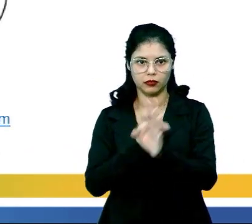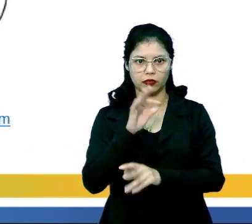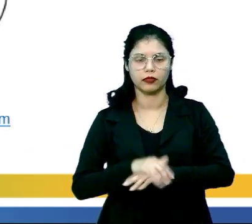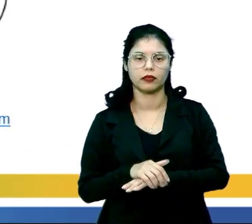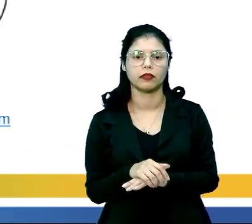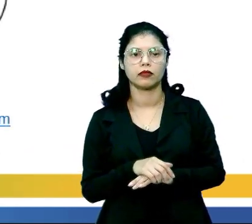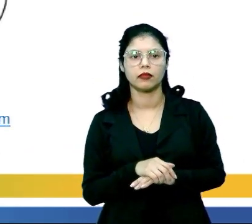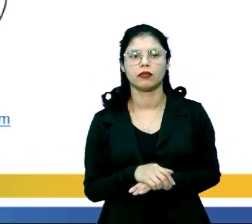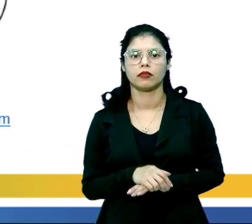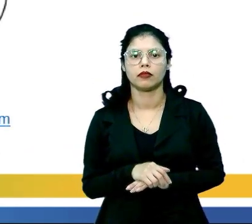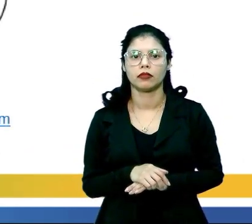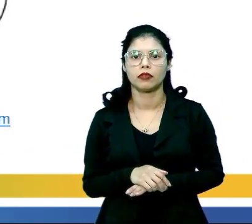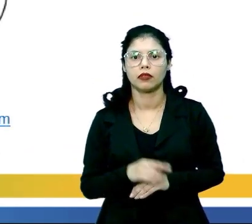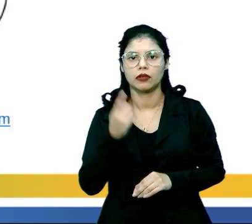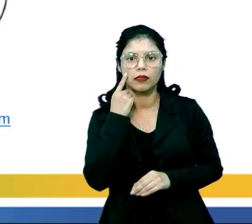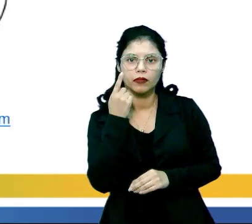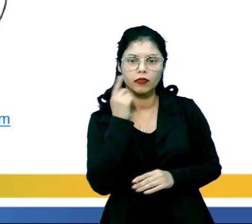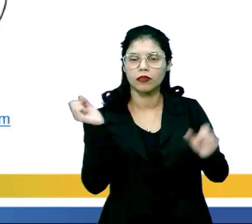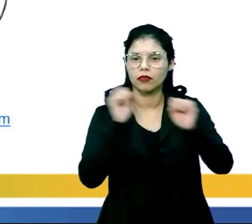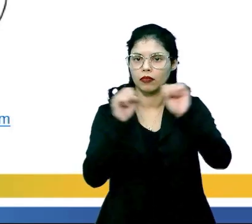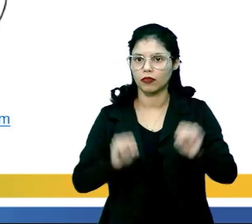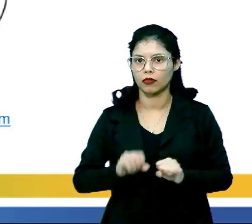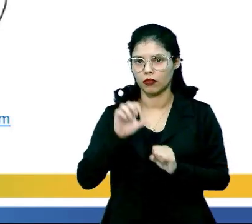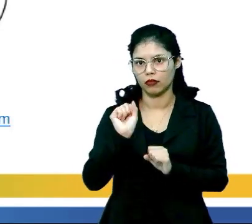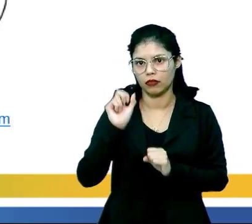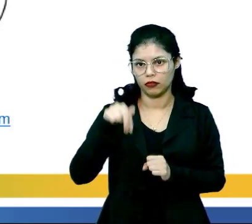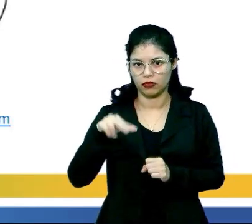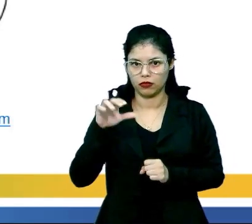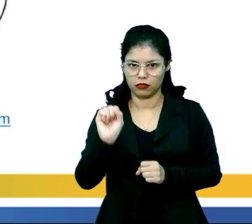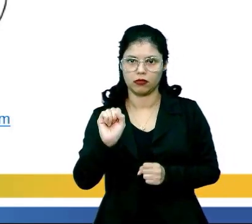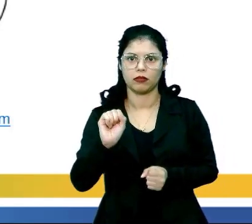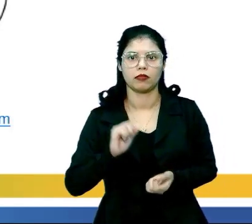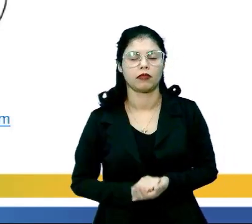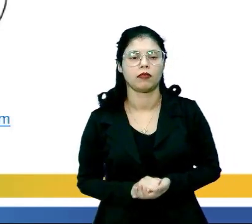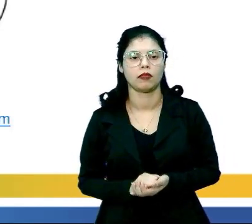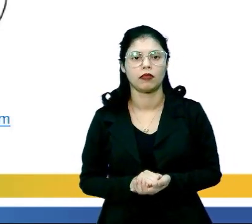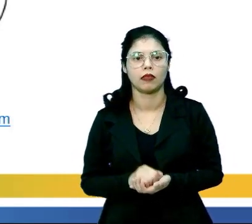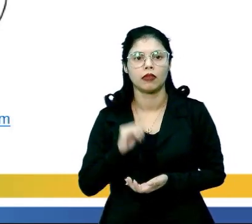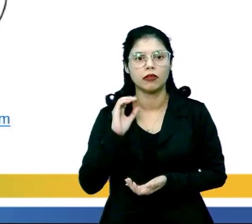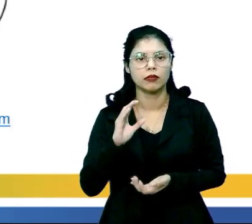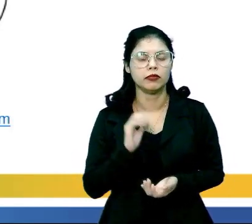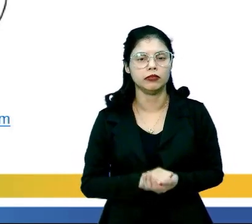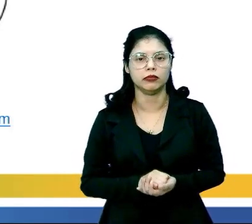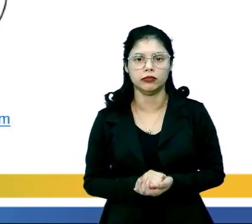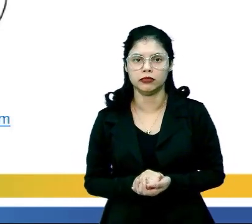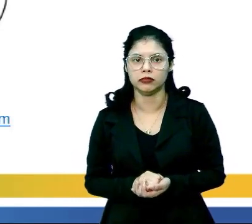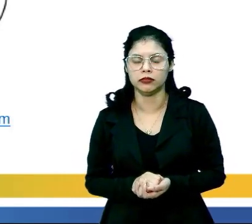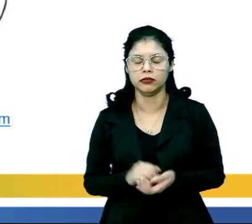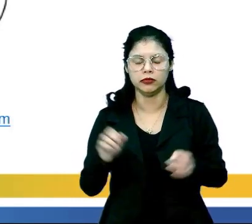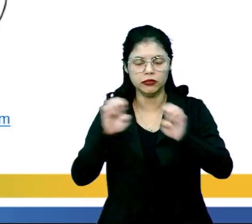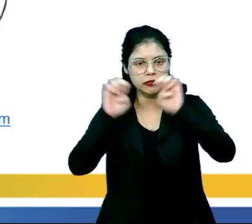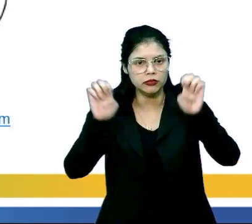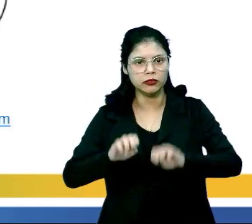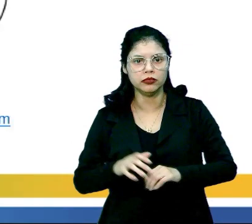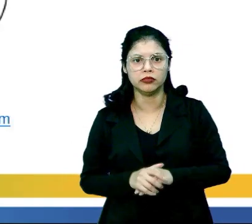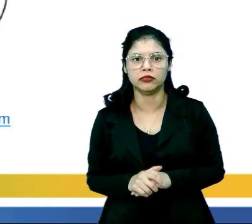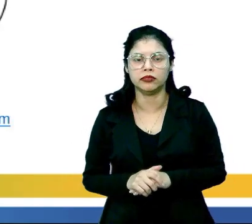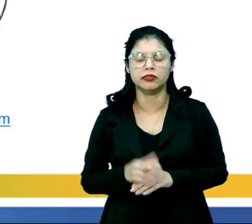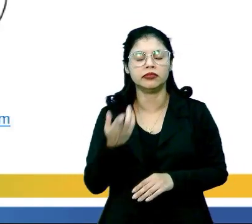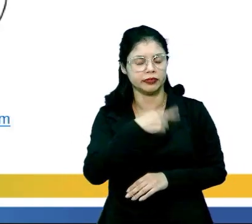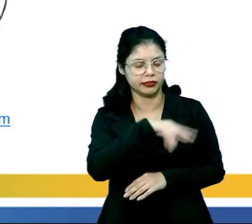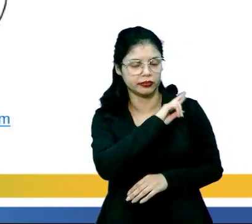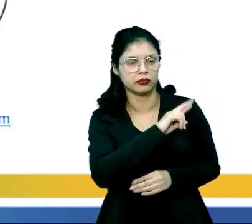organizado. Então, vamos logo falar do sistema nervoso central. Vamos falar a essas estruturas que